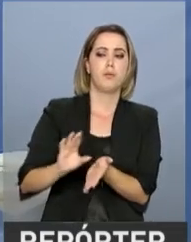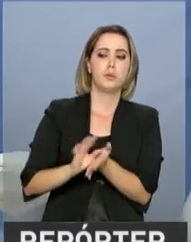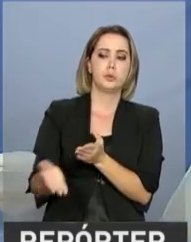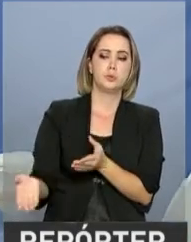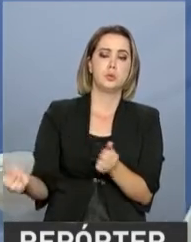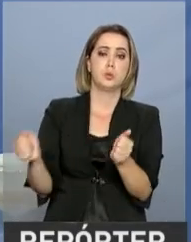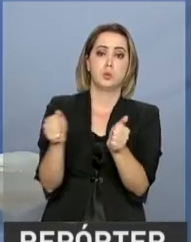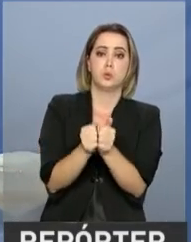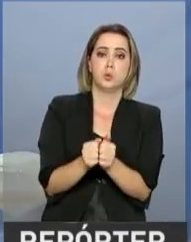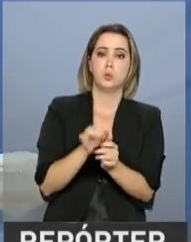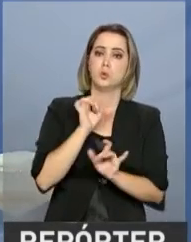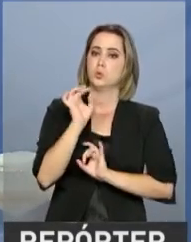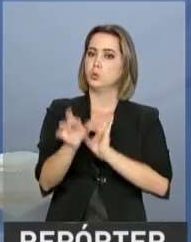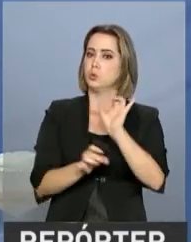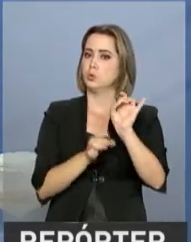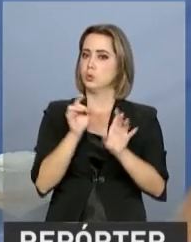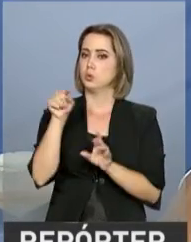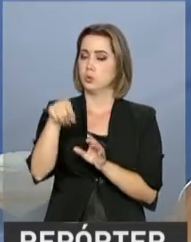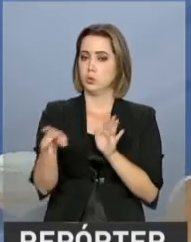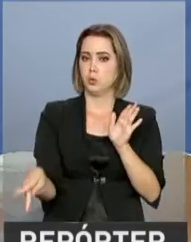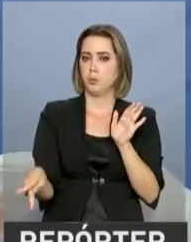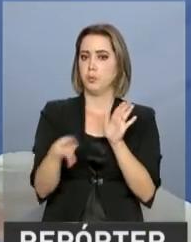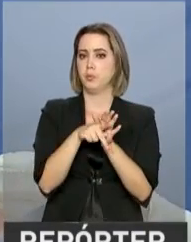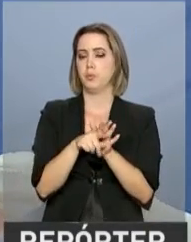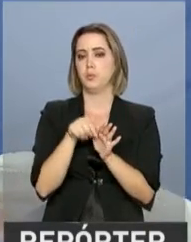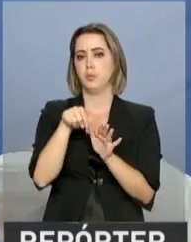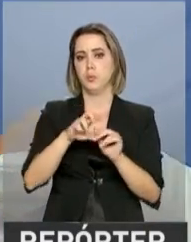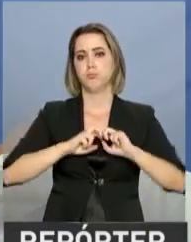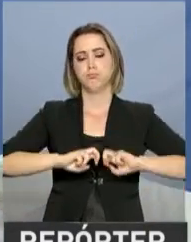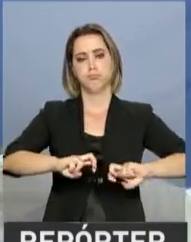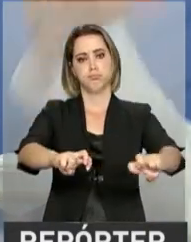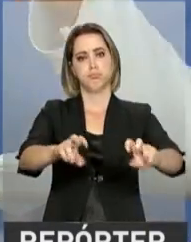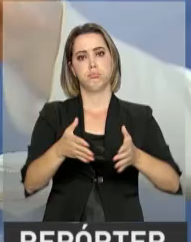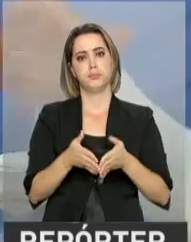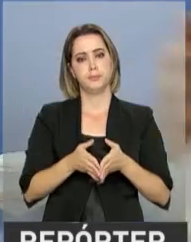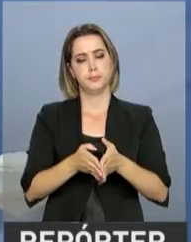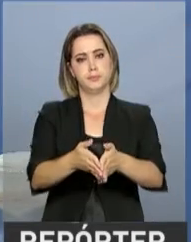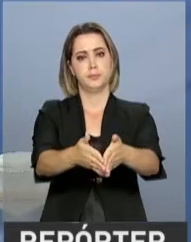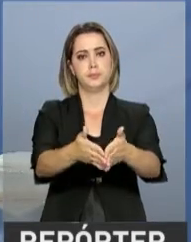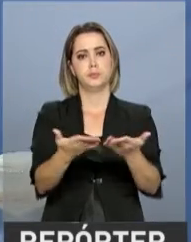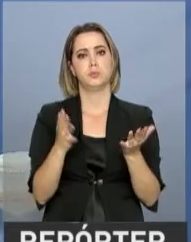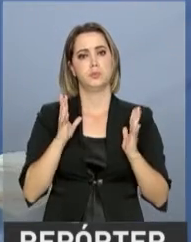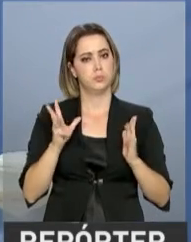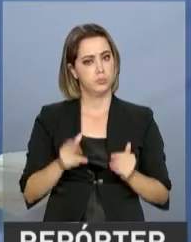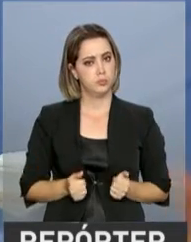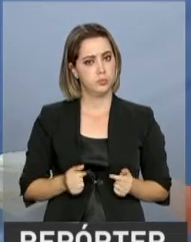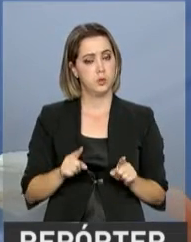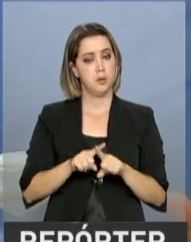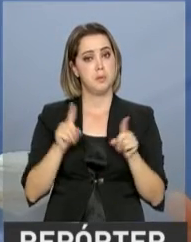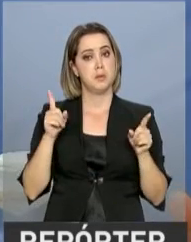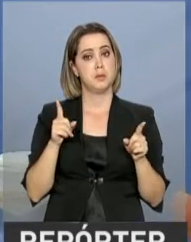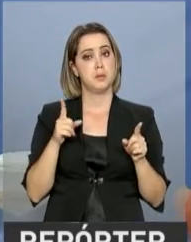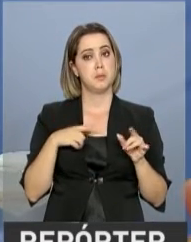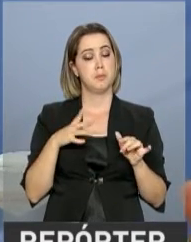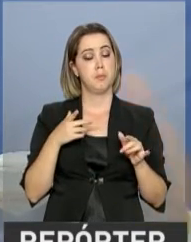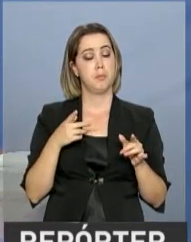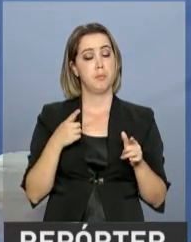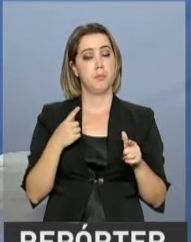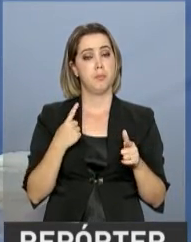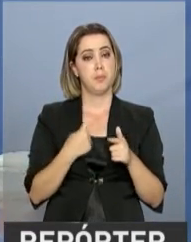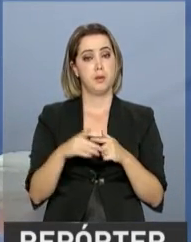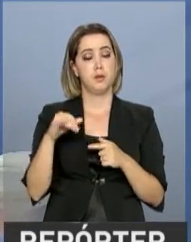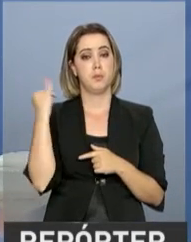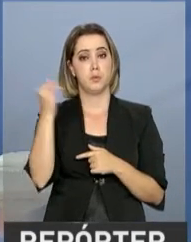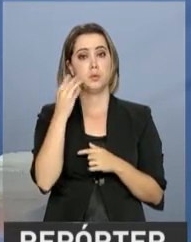trazem especificamente neles mesmos, nas rodovias, nos portos, nas ferrovias, no saneamento, mas pelo impacto que eles têm em